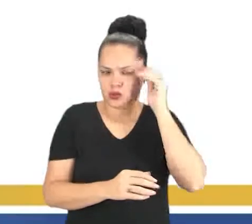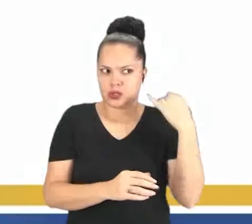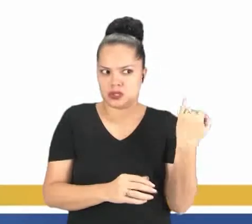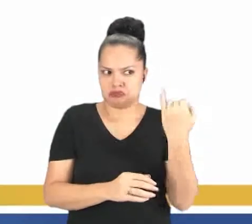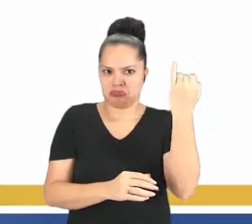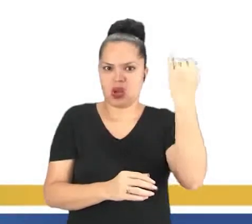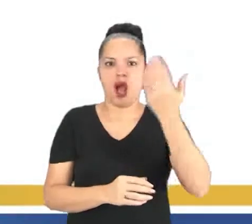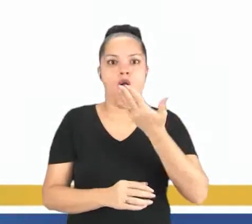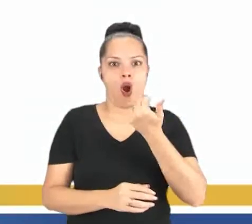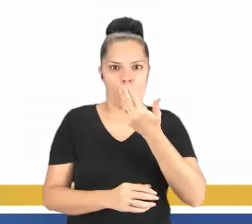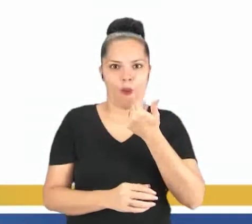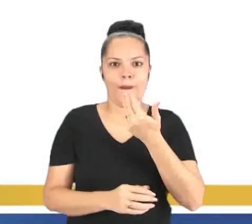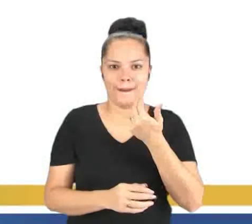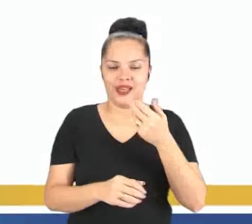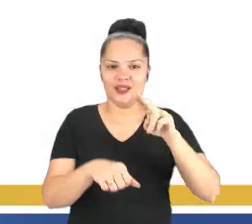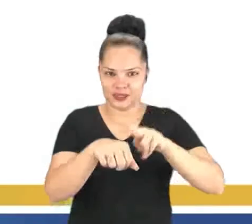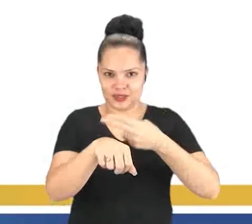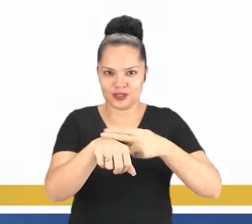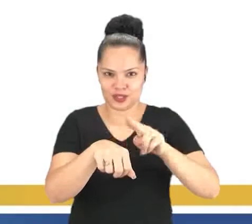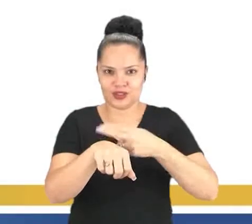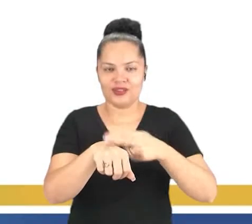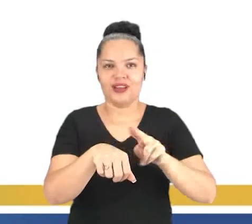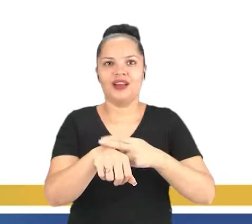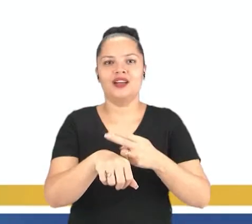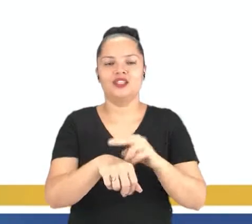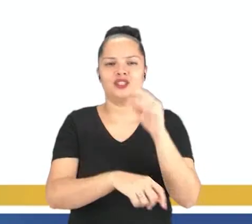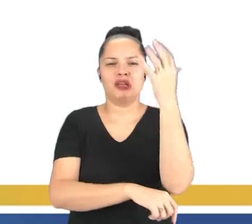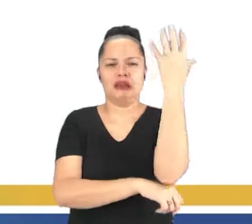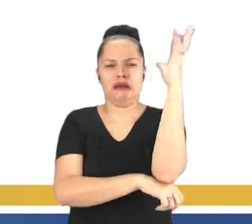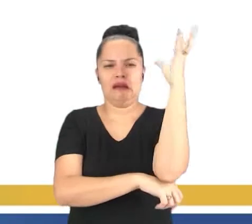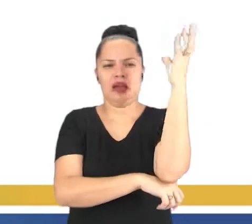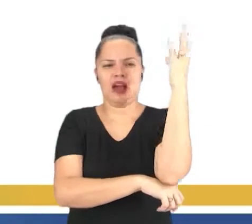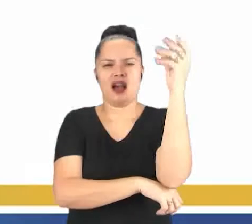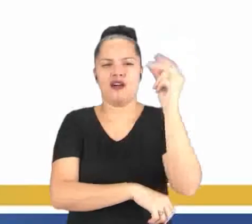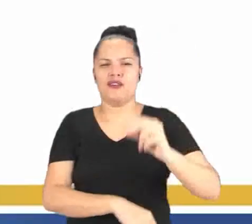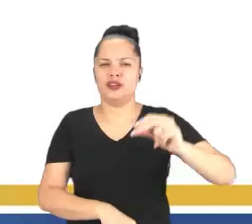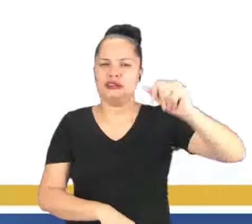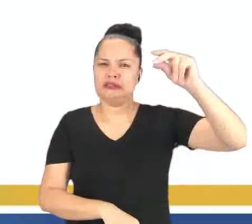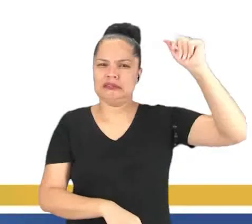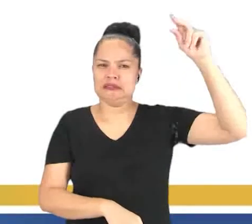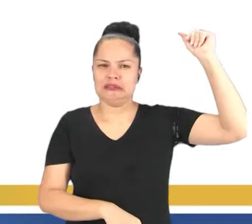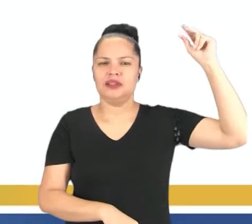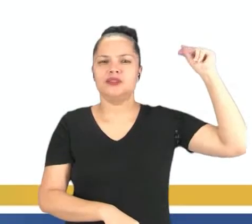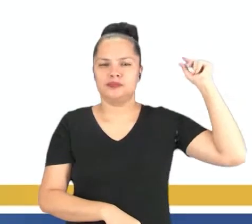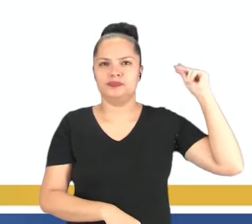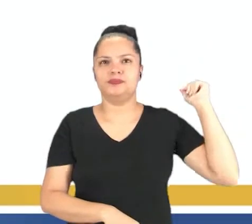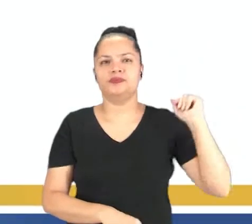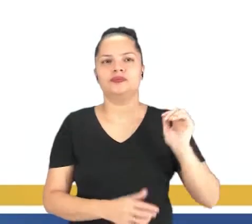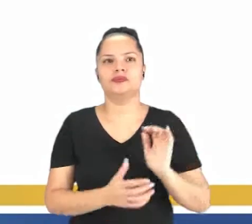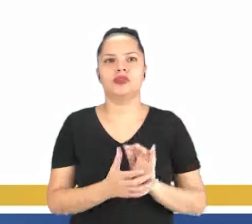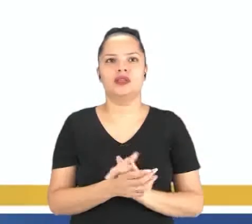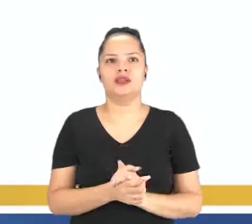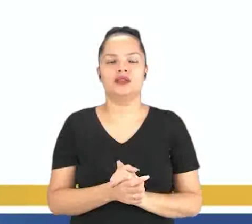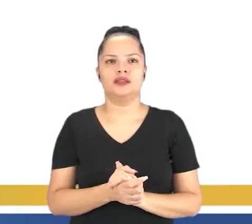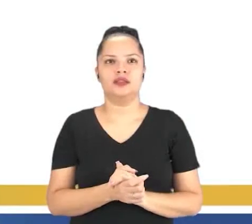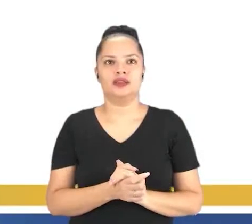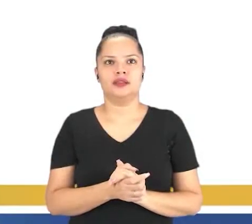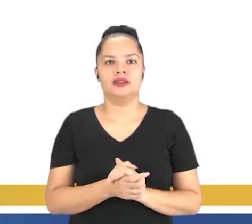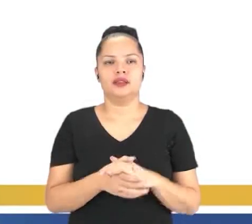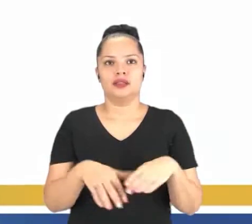sabe-se que as árvores de cacau existia há mais de quatro mil anos é espalhados por aves e macacos